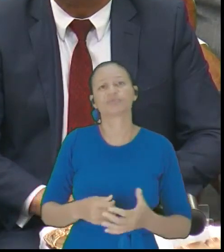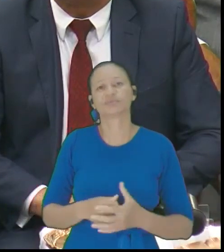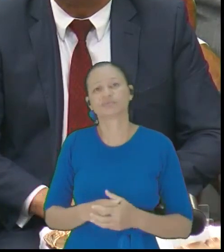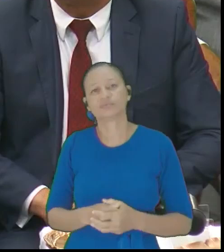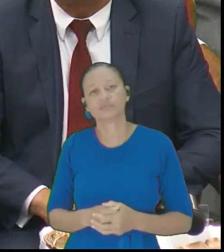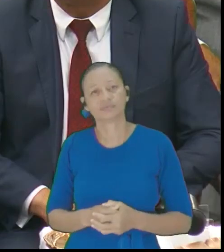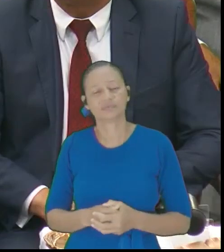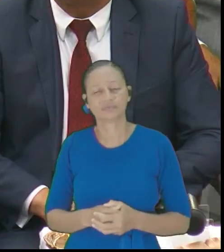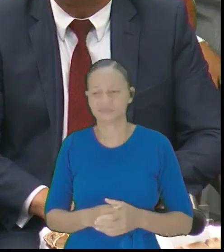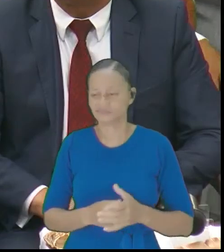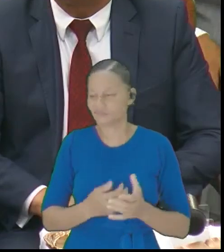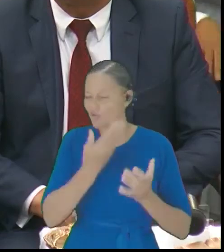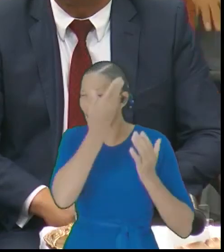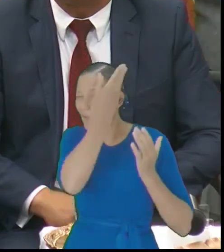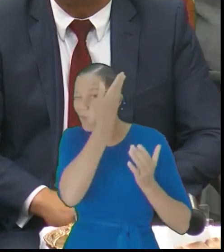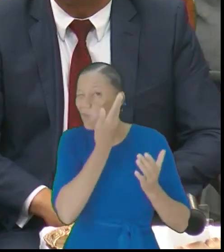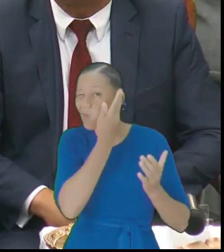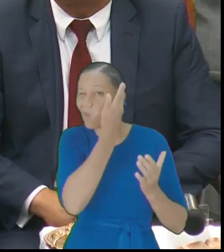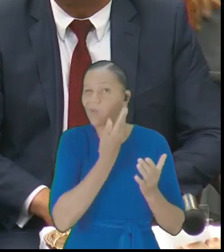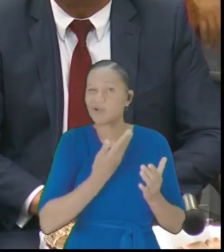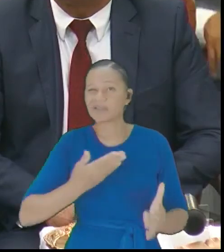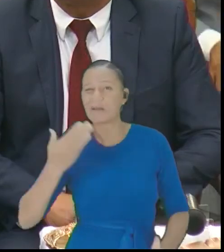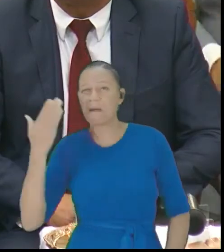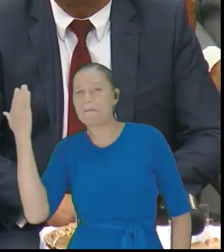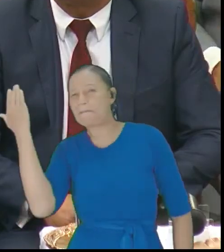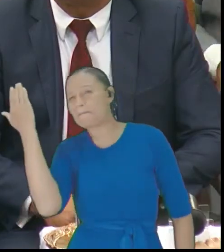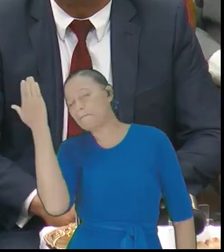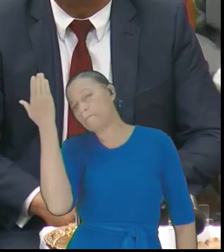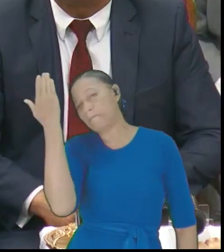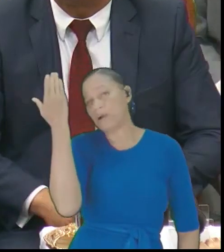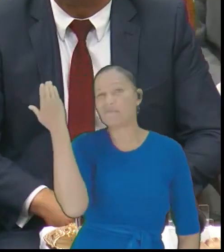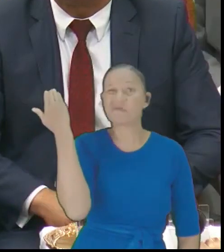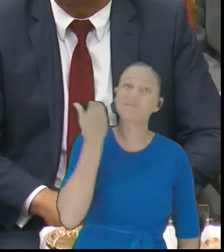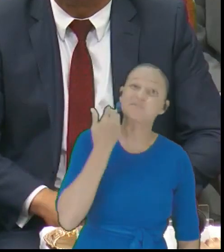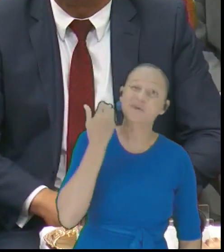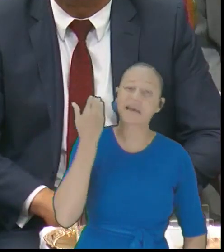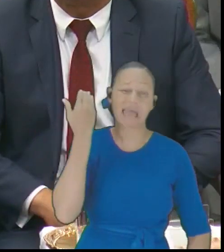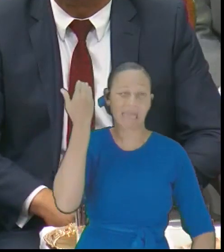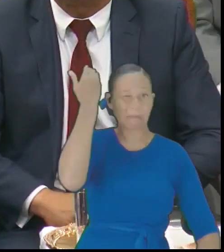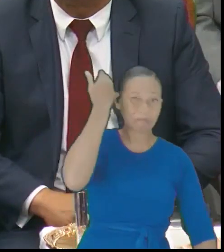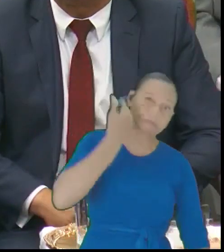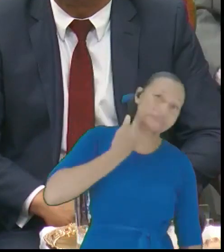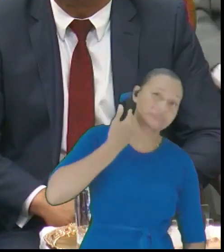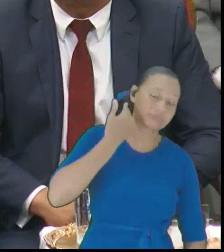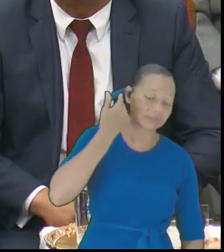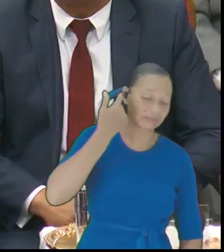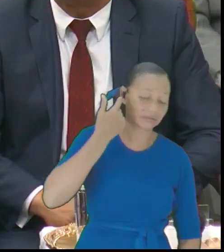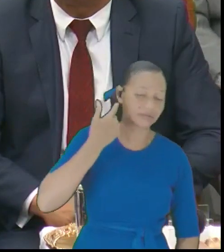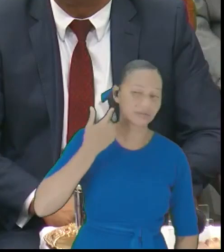Não. Ele deu para arrancar o pescoço. O rapaz ligeiro pegou só a orelha.